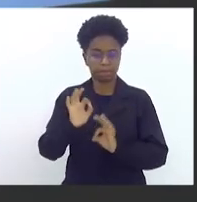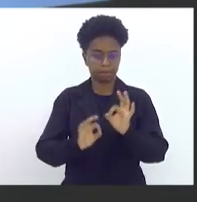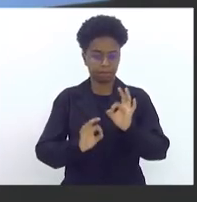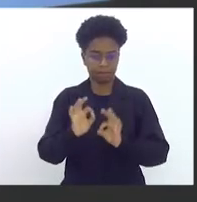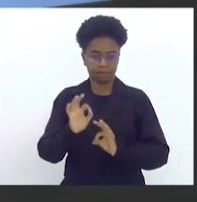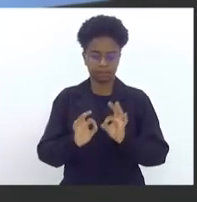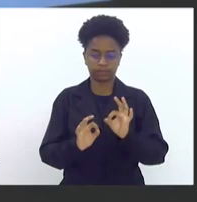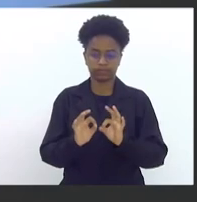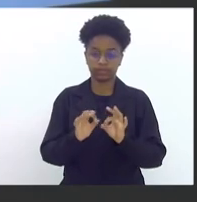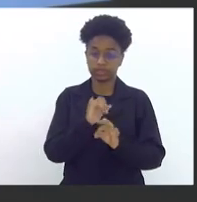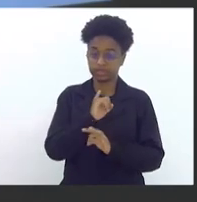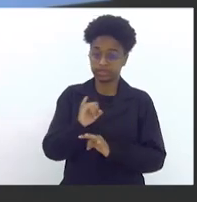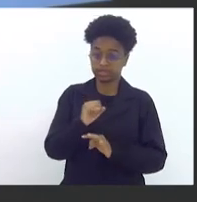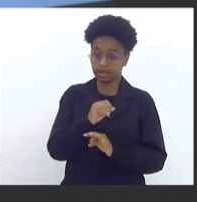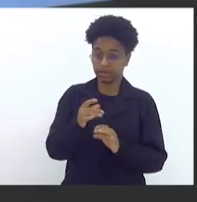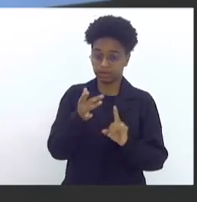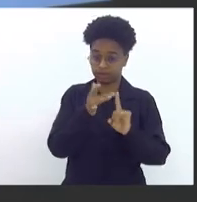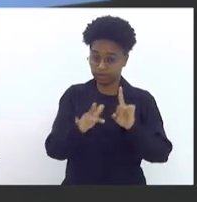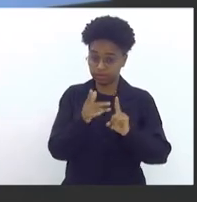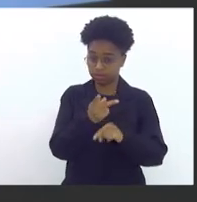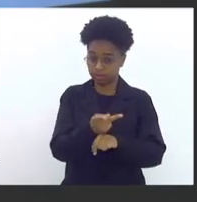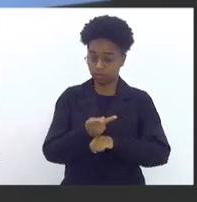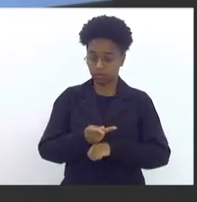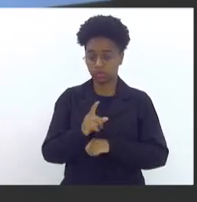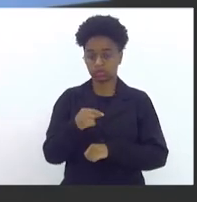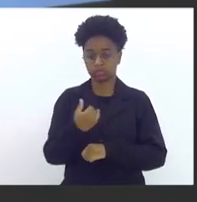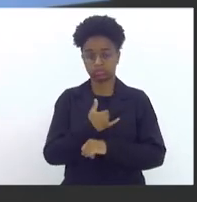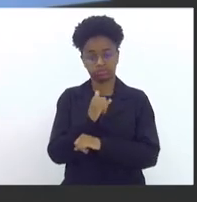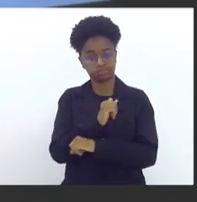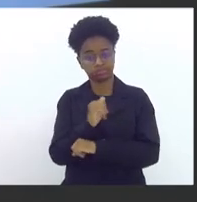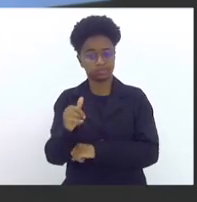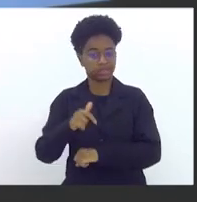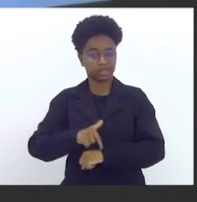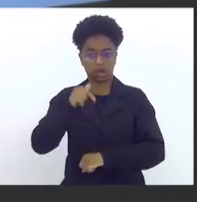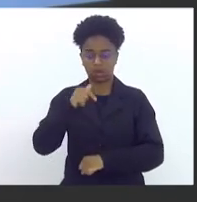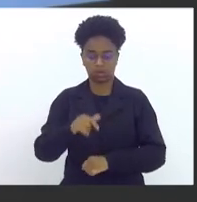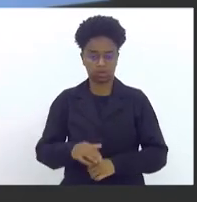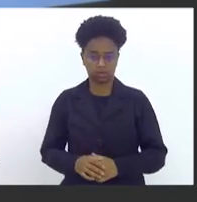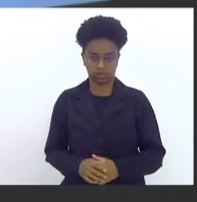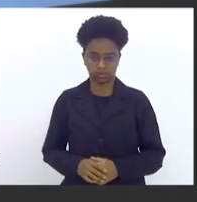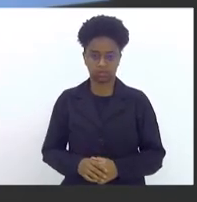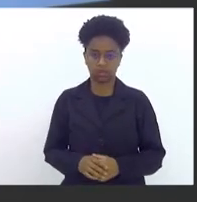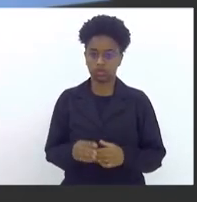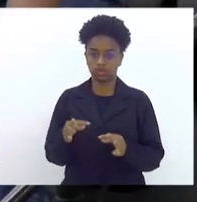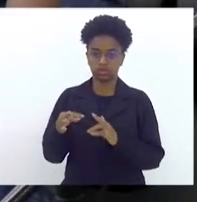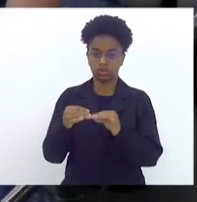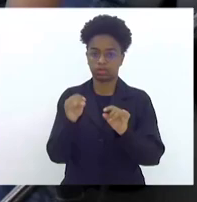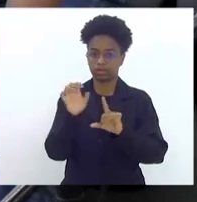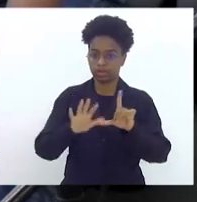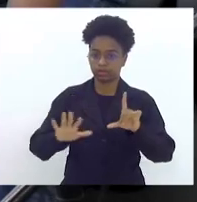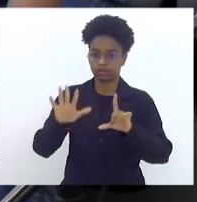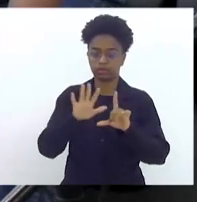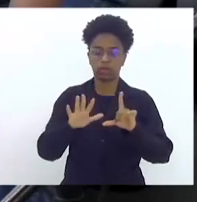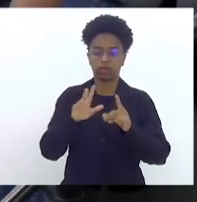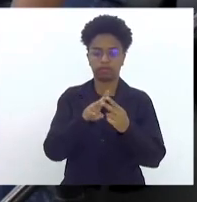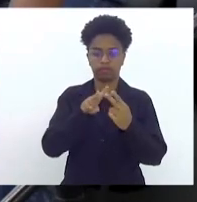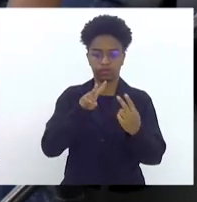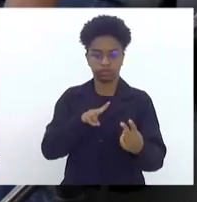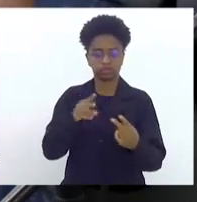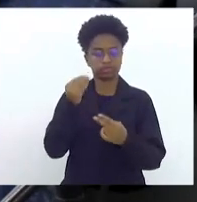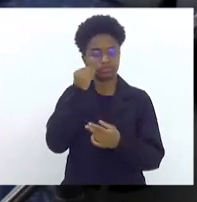para quando a vítima nos procura a gente acionar imediatamente essas plataformas digitais para remover